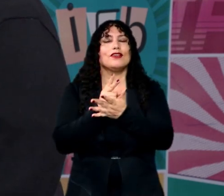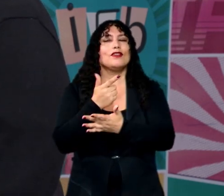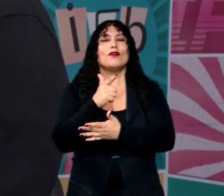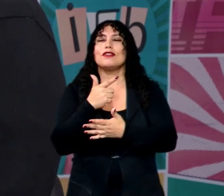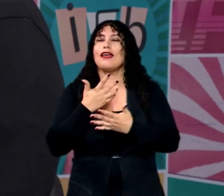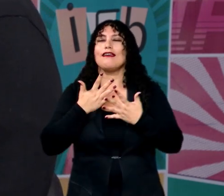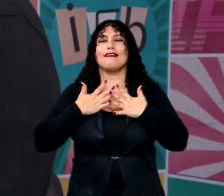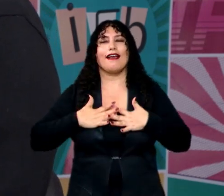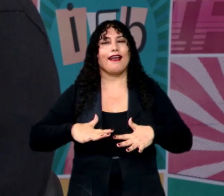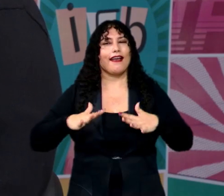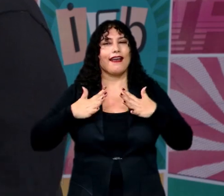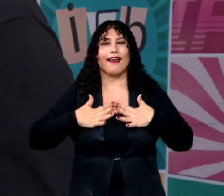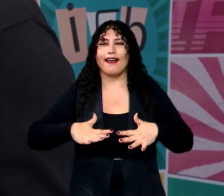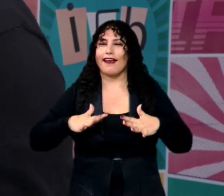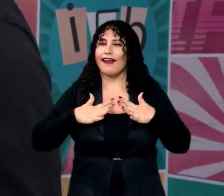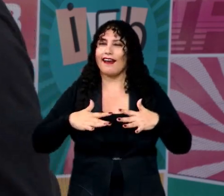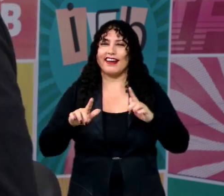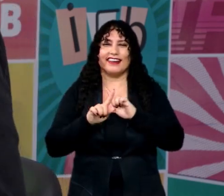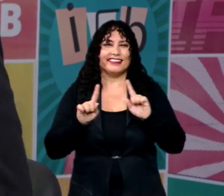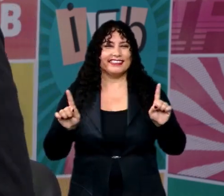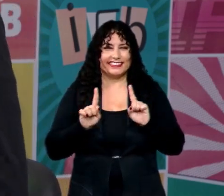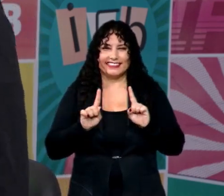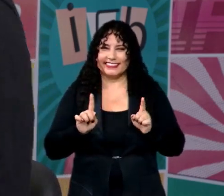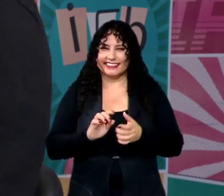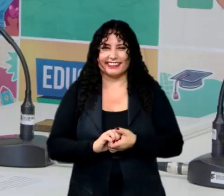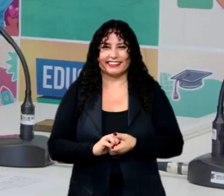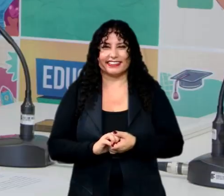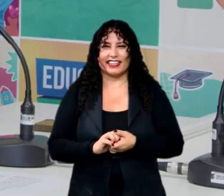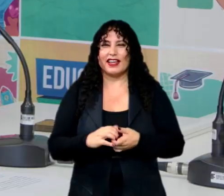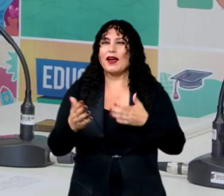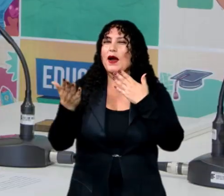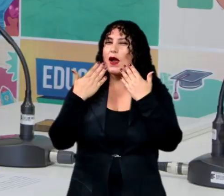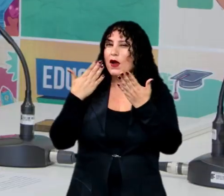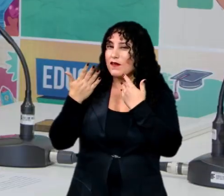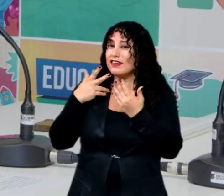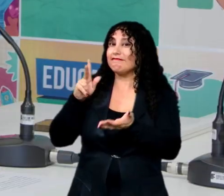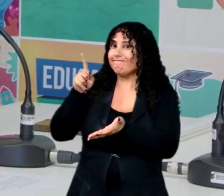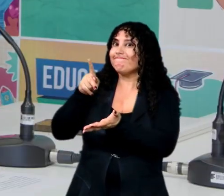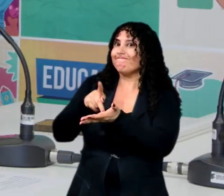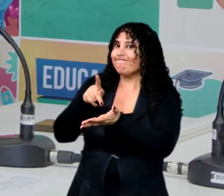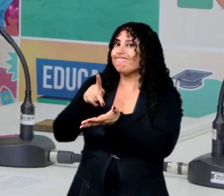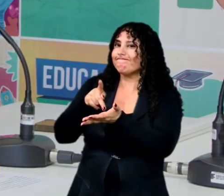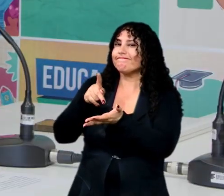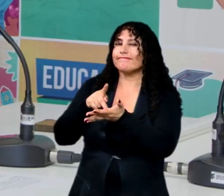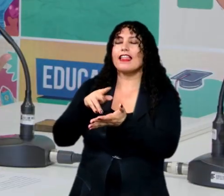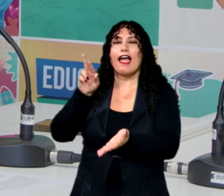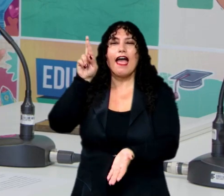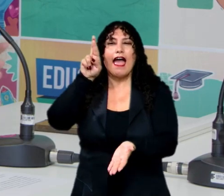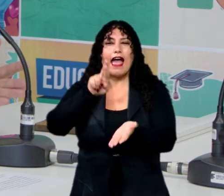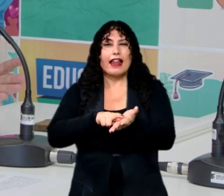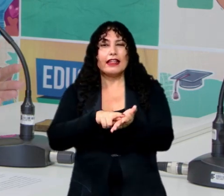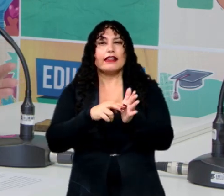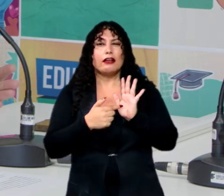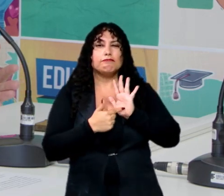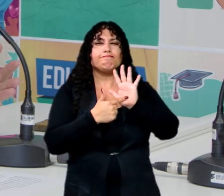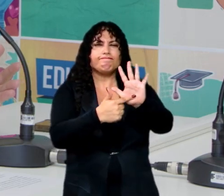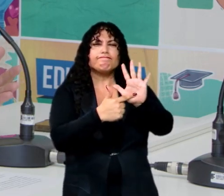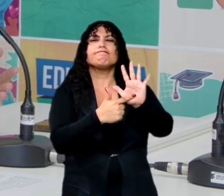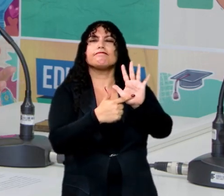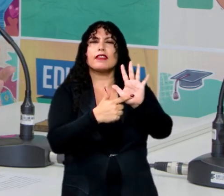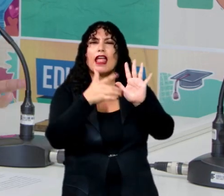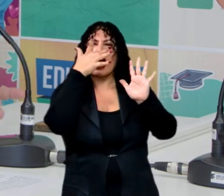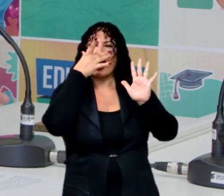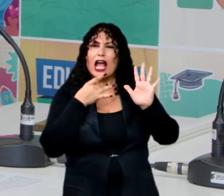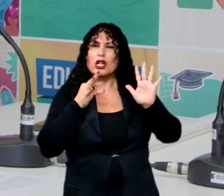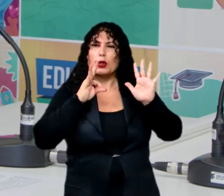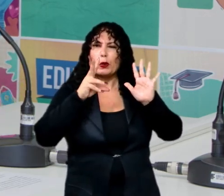descanso. Bom, nós tivemos uma conversa muito real, Sim, né? A realidade está posta e eu vejo que